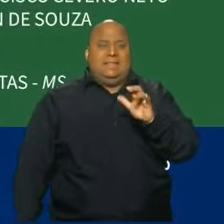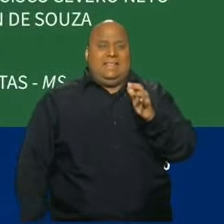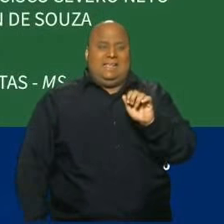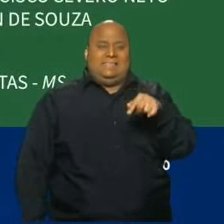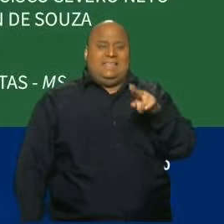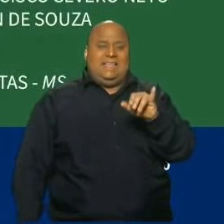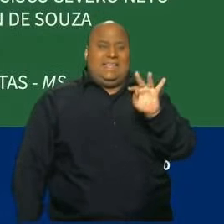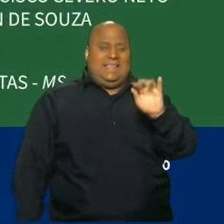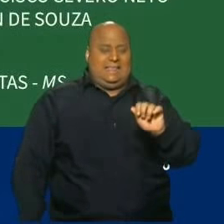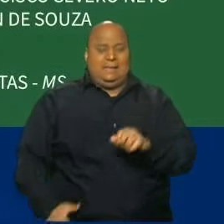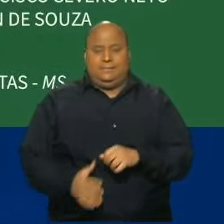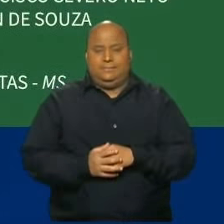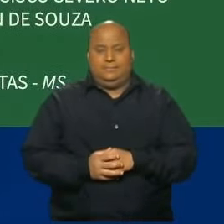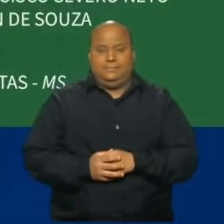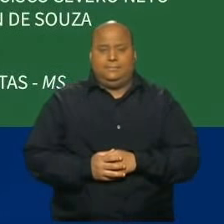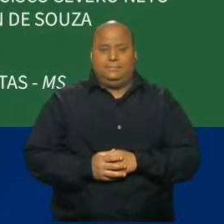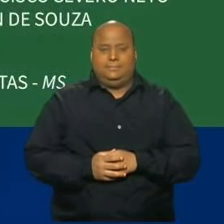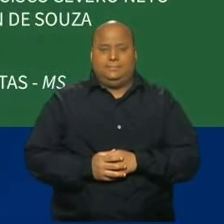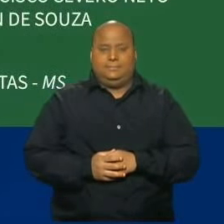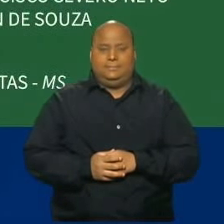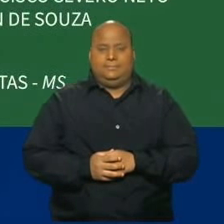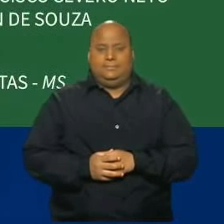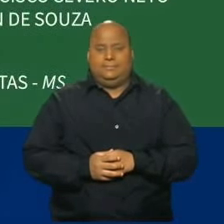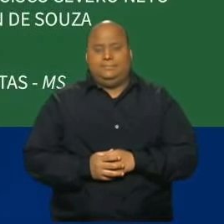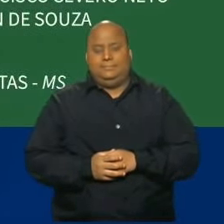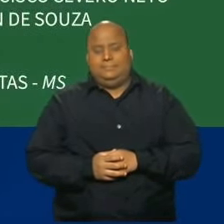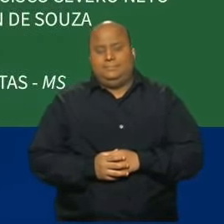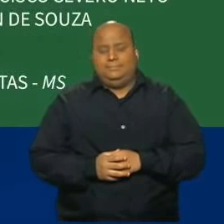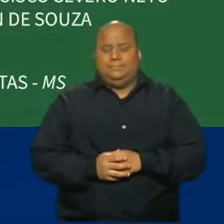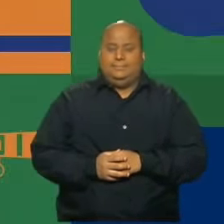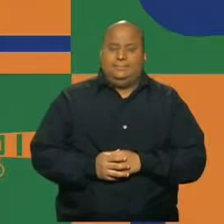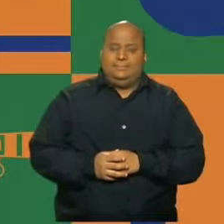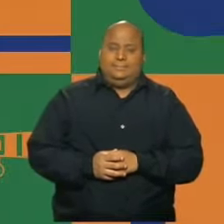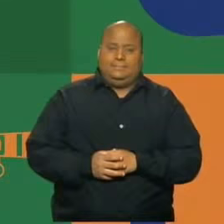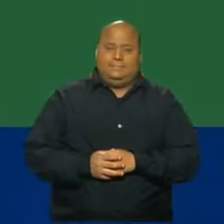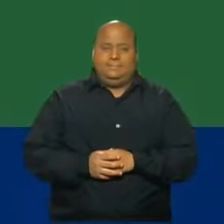Quintas. Lá vem Rafaela.